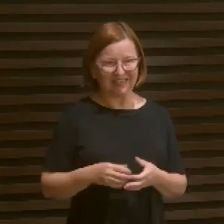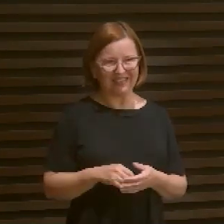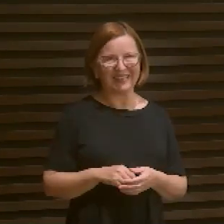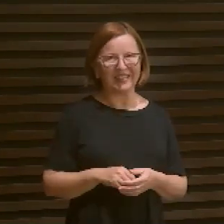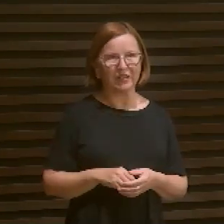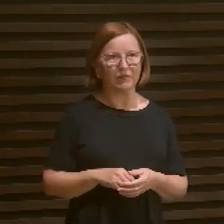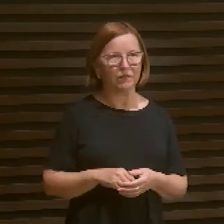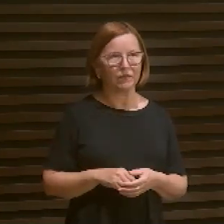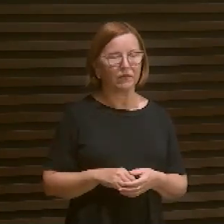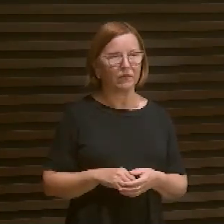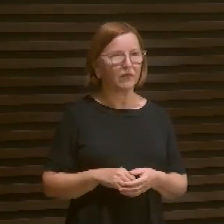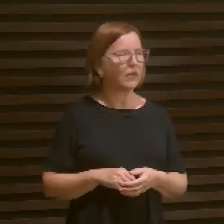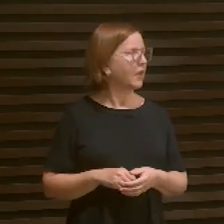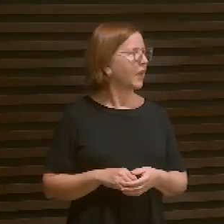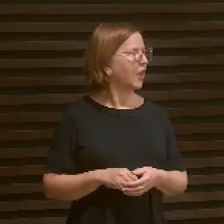Quando chegou no meio,